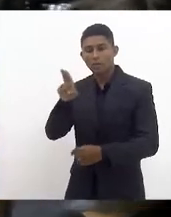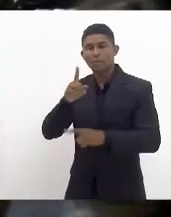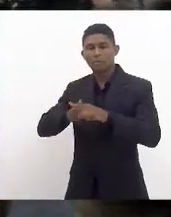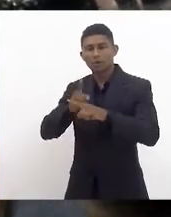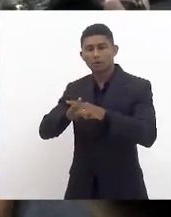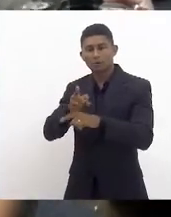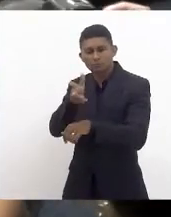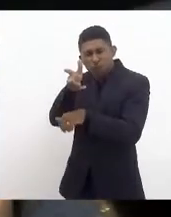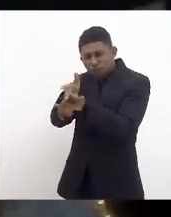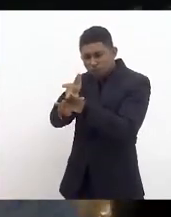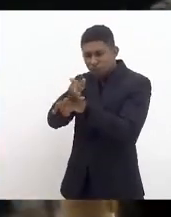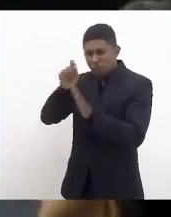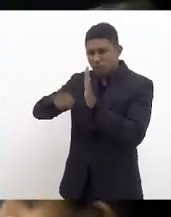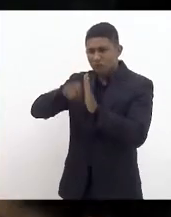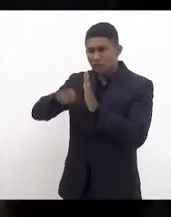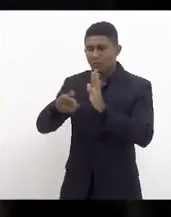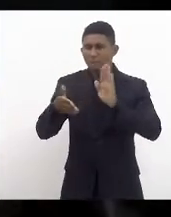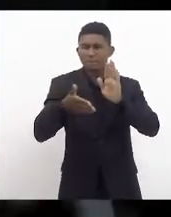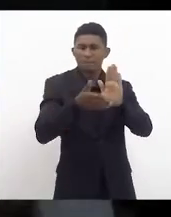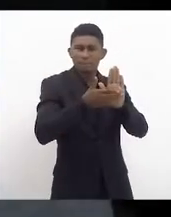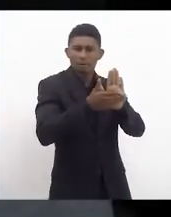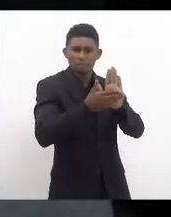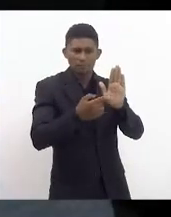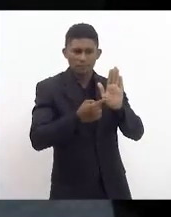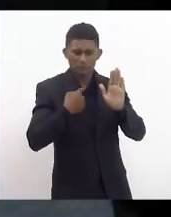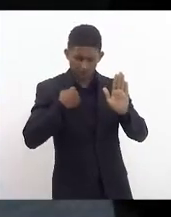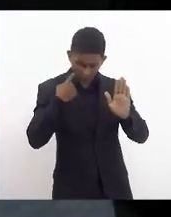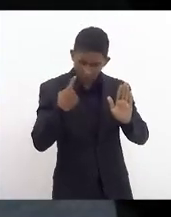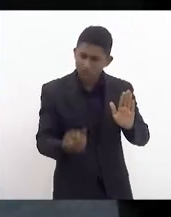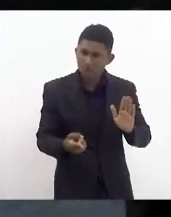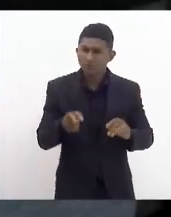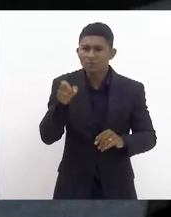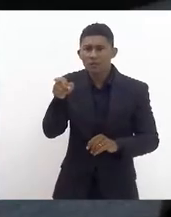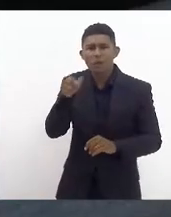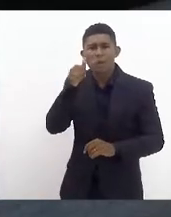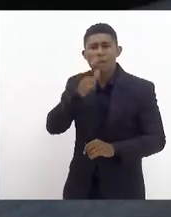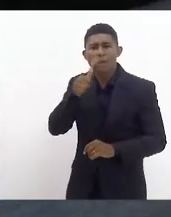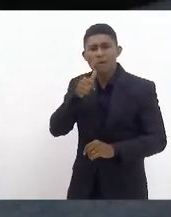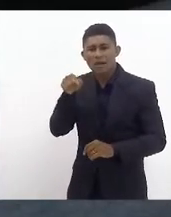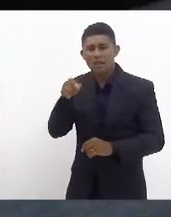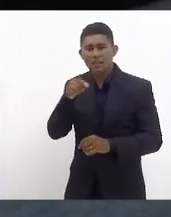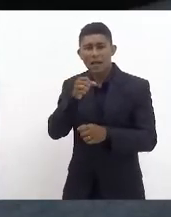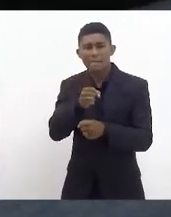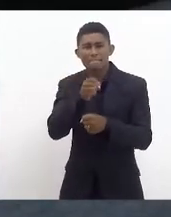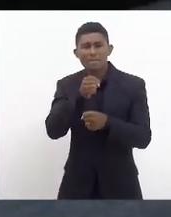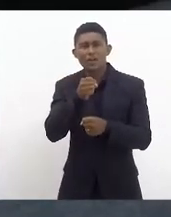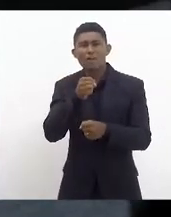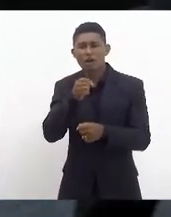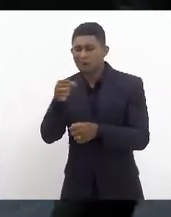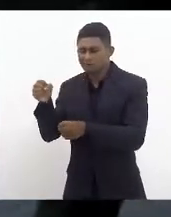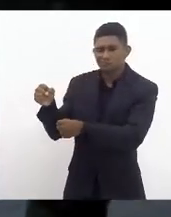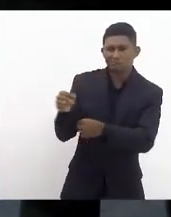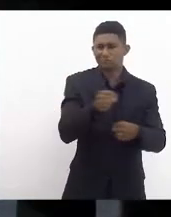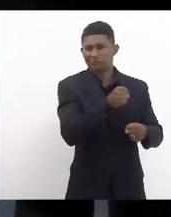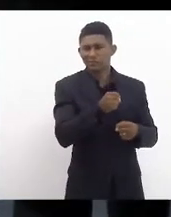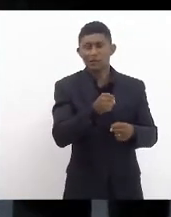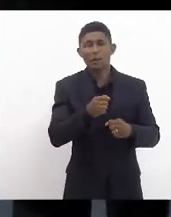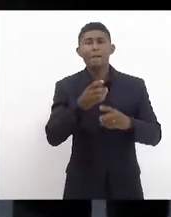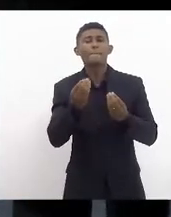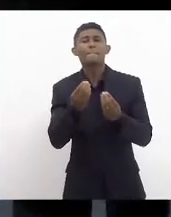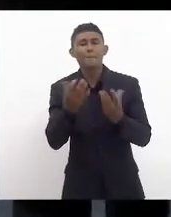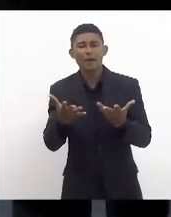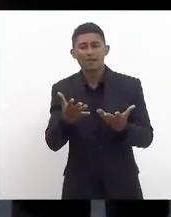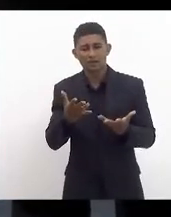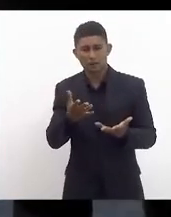Eu estava aqui mexendo na minha pauta quando olho a deputada Dani Monteiro tendo que puxar o microfone e chegar para trás para o deputado não se interpor